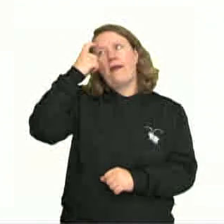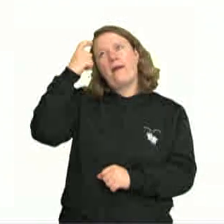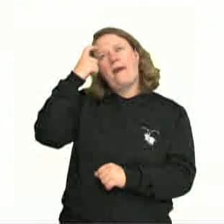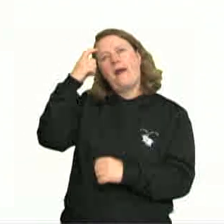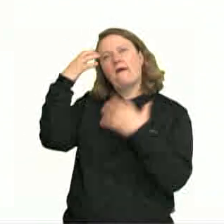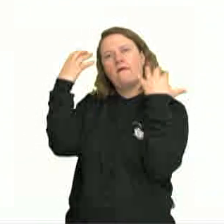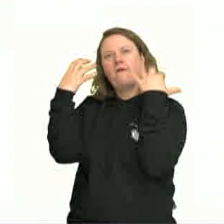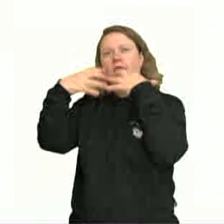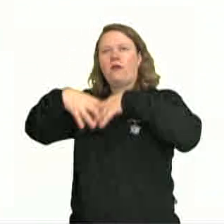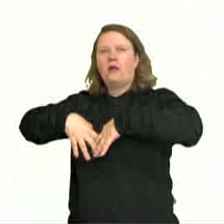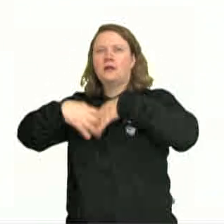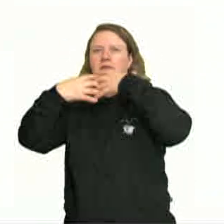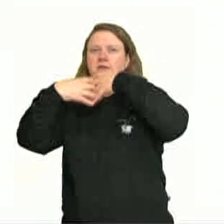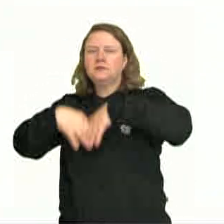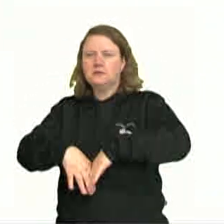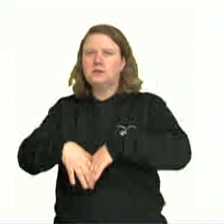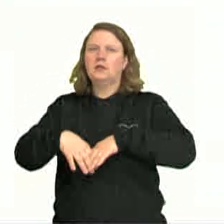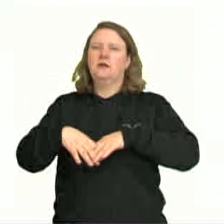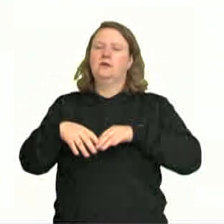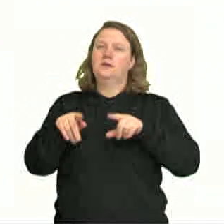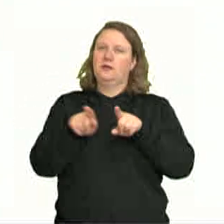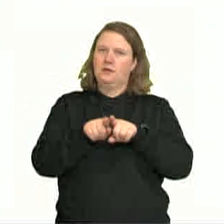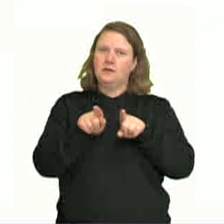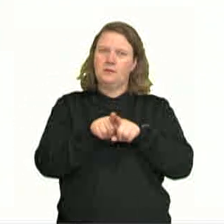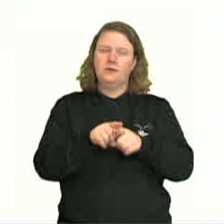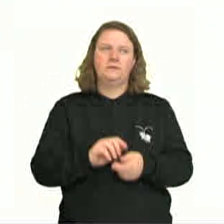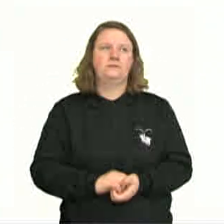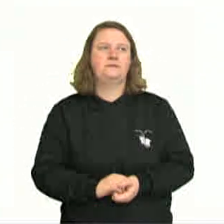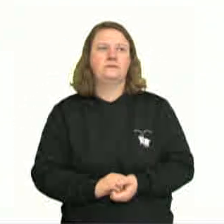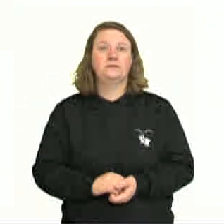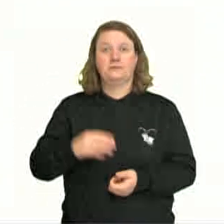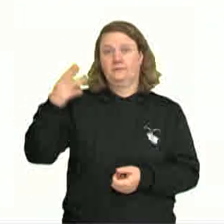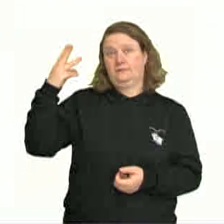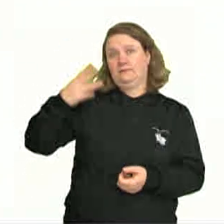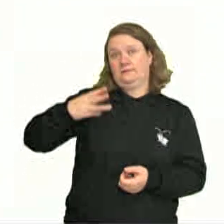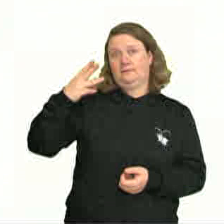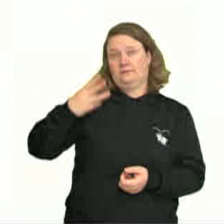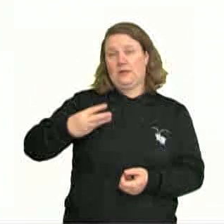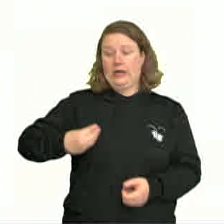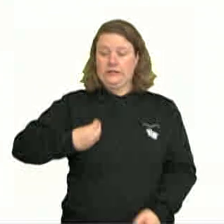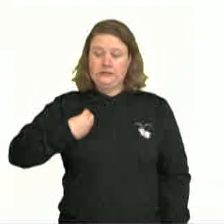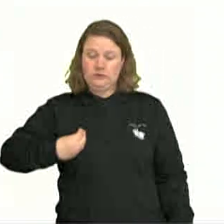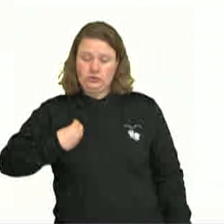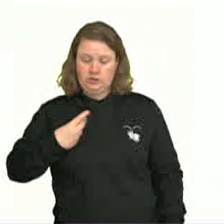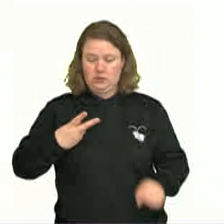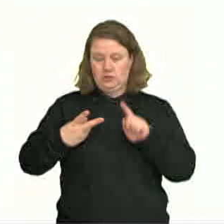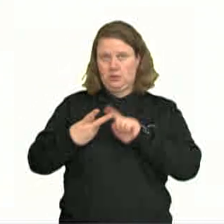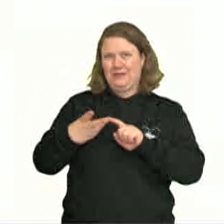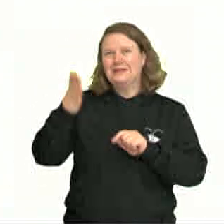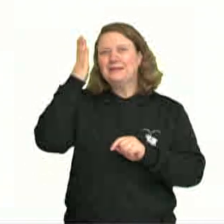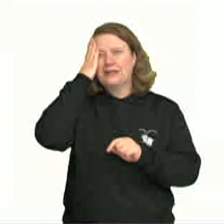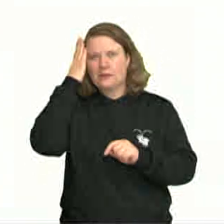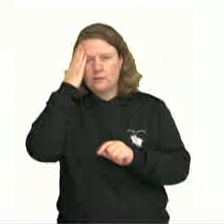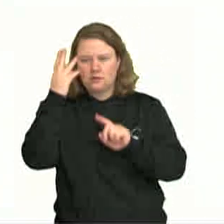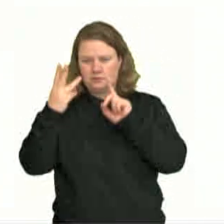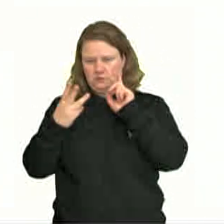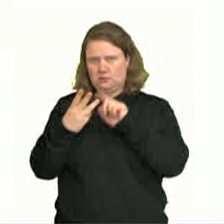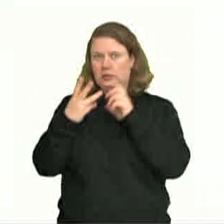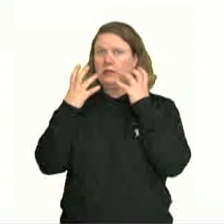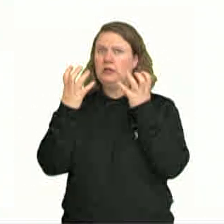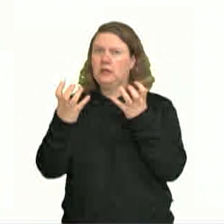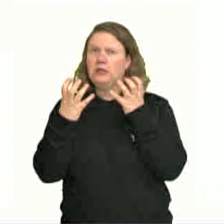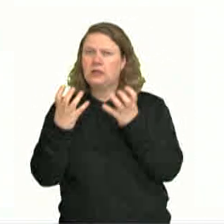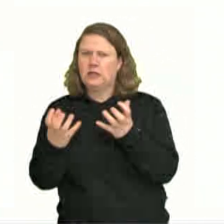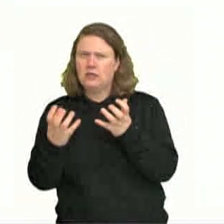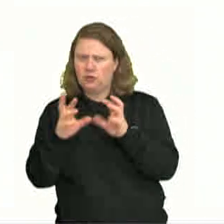reflexivo, especulativo, ensaístico. 3. Existir, saber e querer são coisas diferentes? Explique,